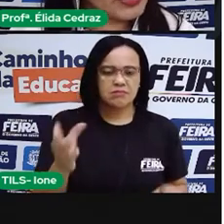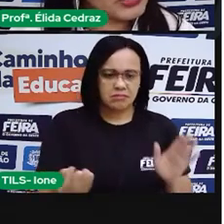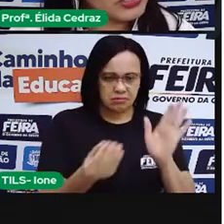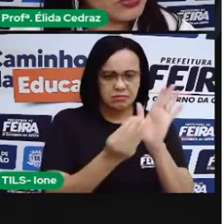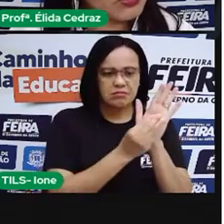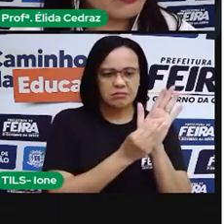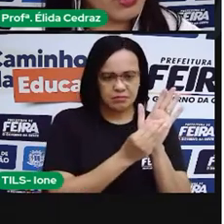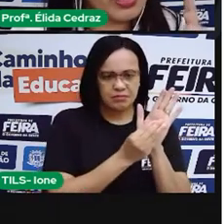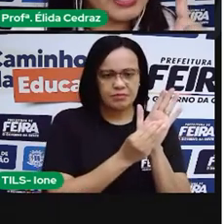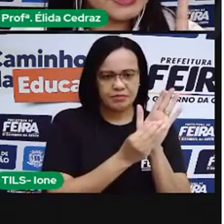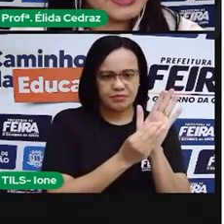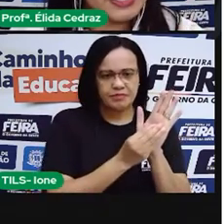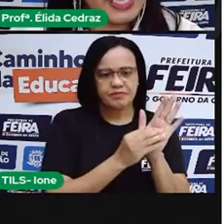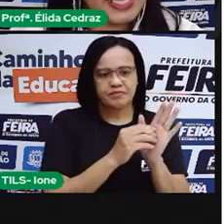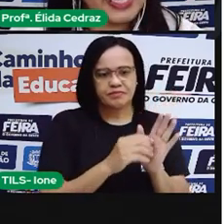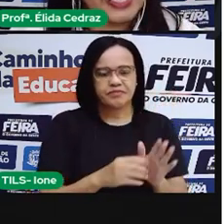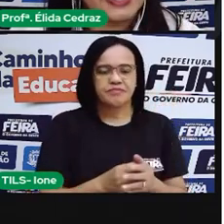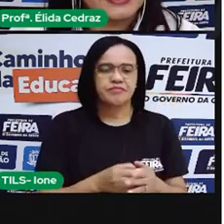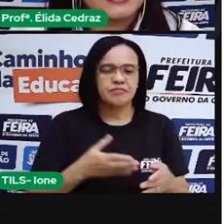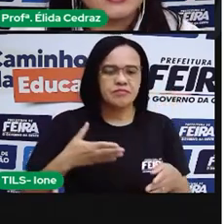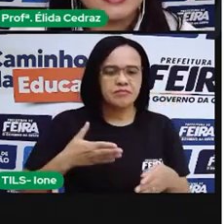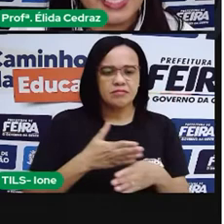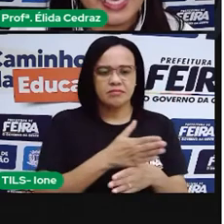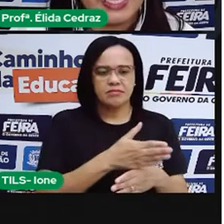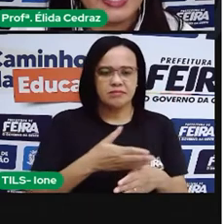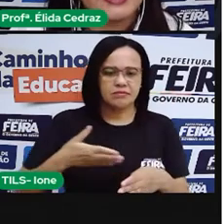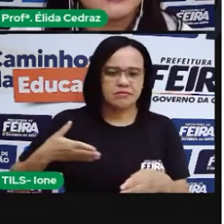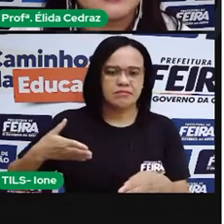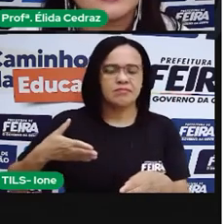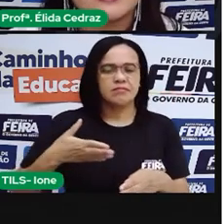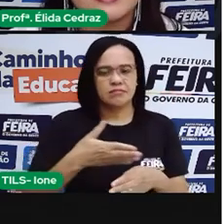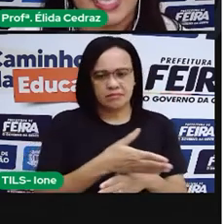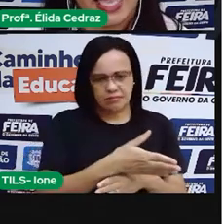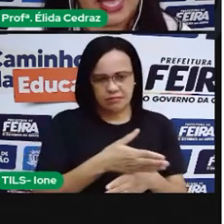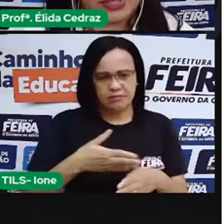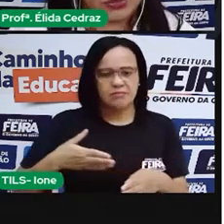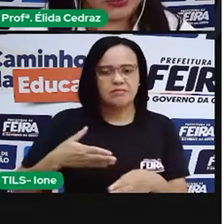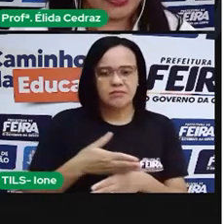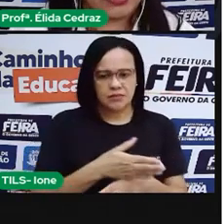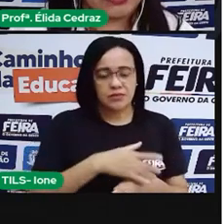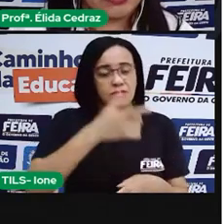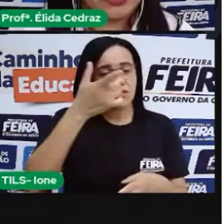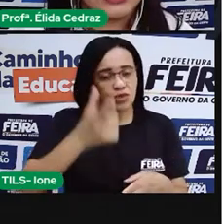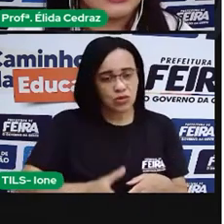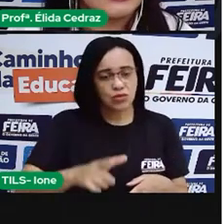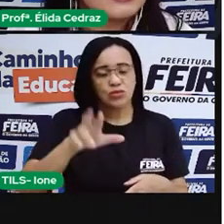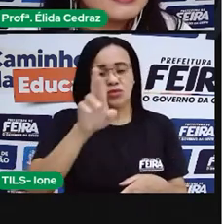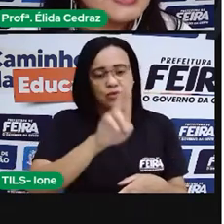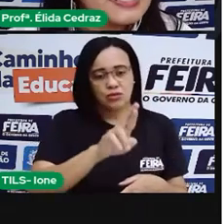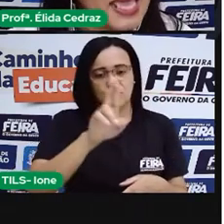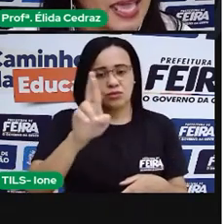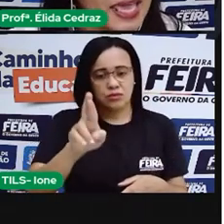repetir agora de novo, ó. Serra, serra, serrador.